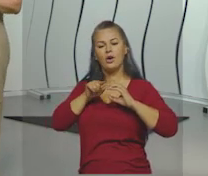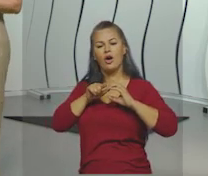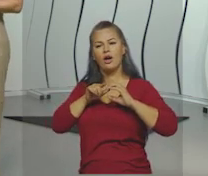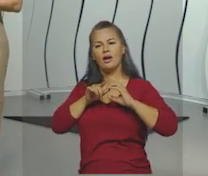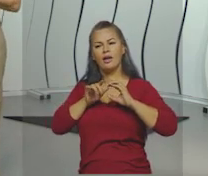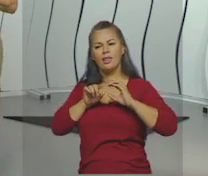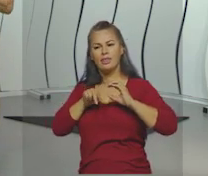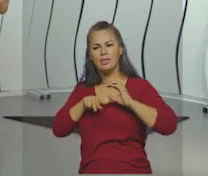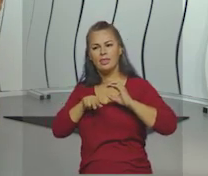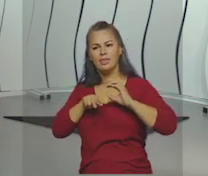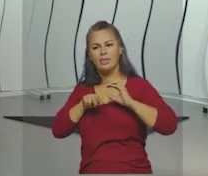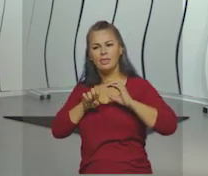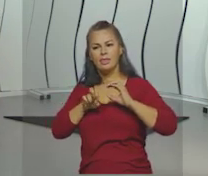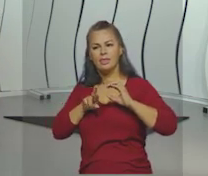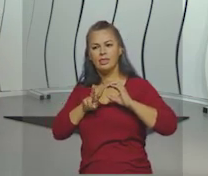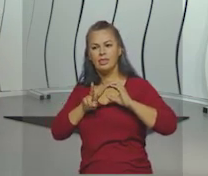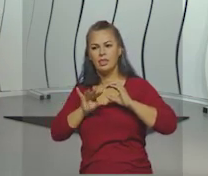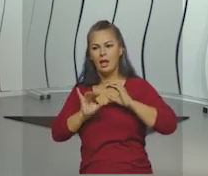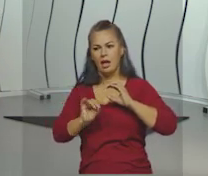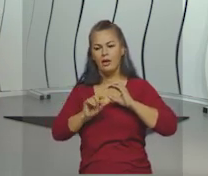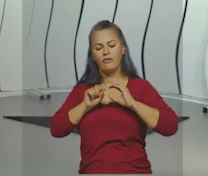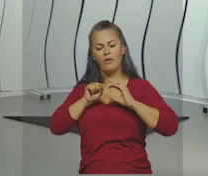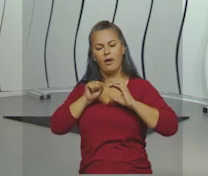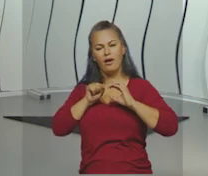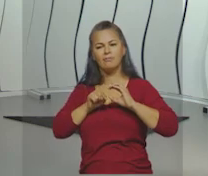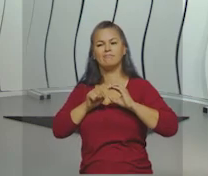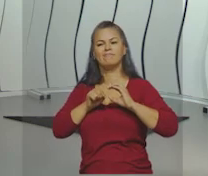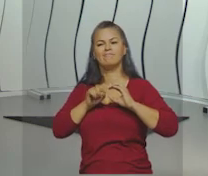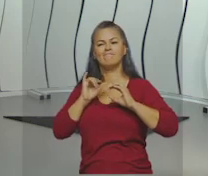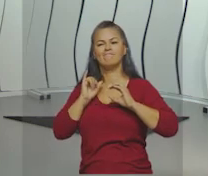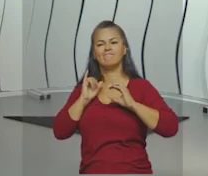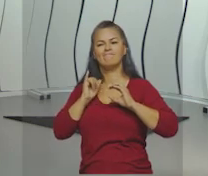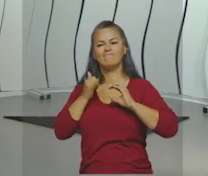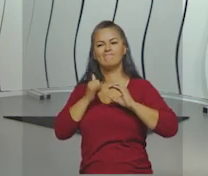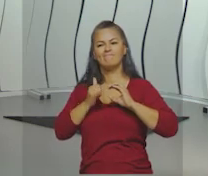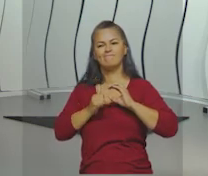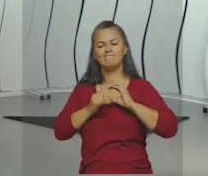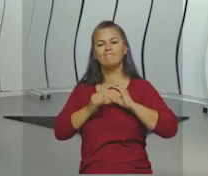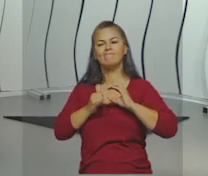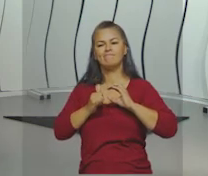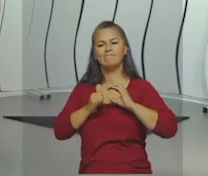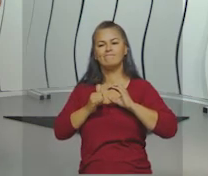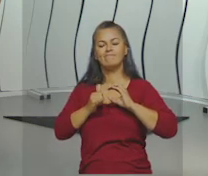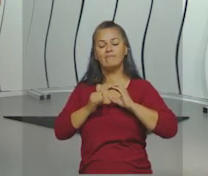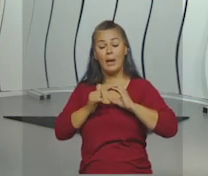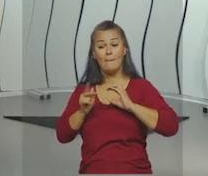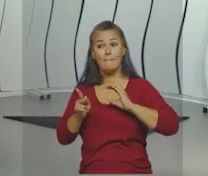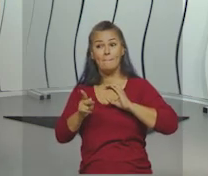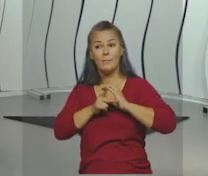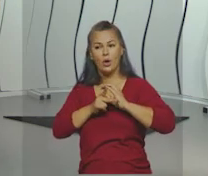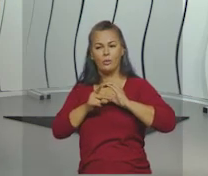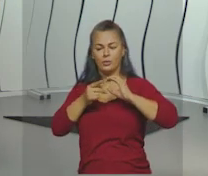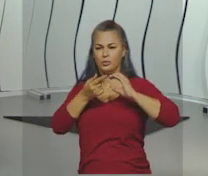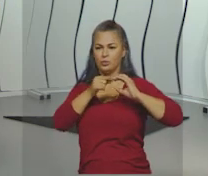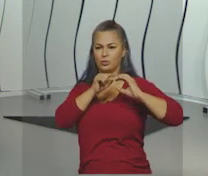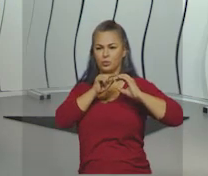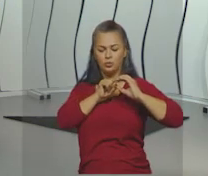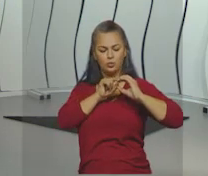vai enviar sinais da retina até o cérebro, porque é o cérebro que